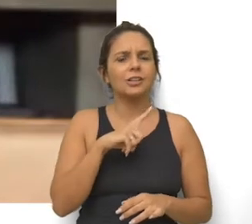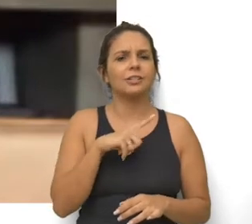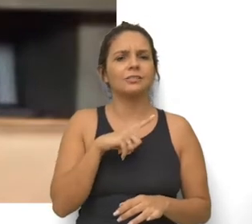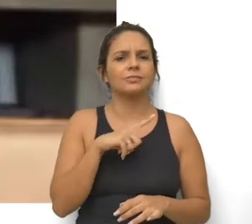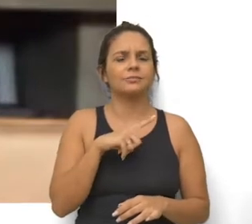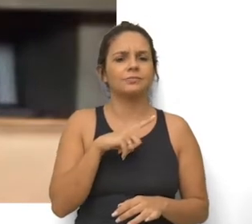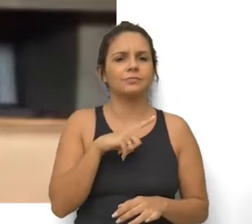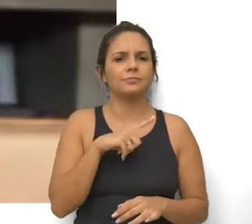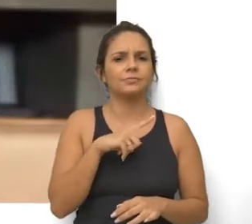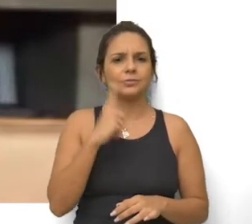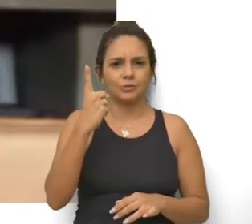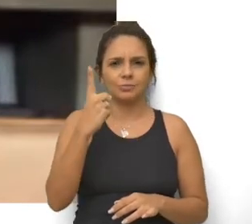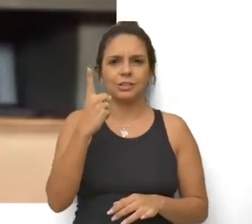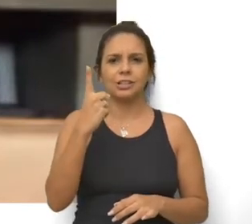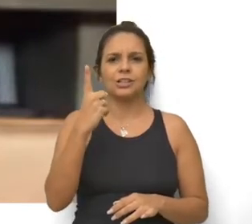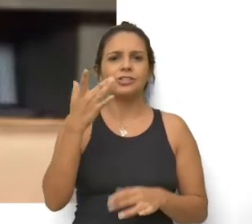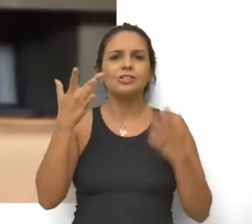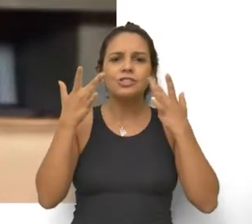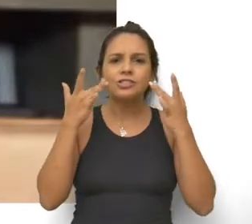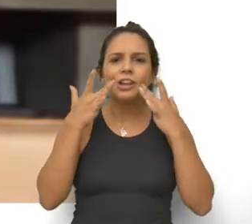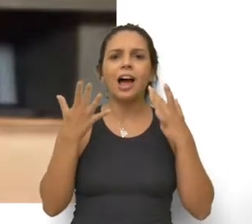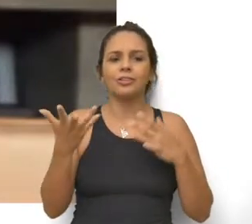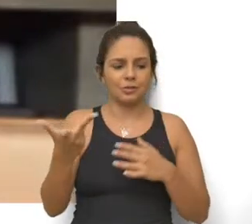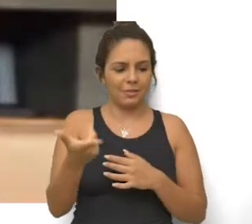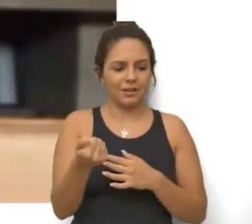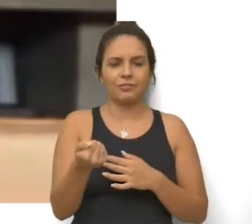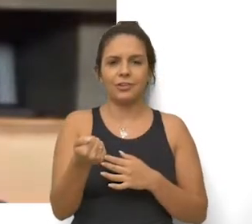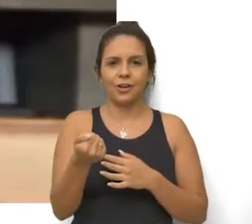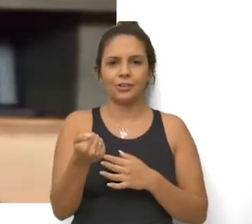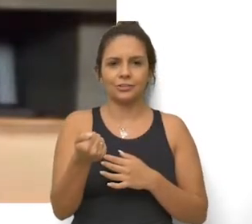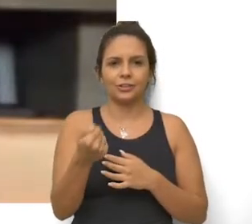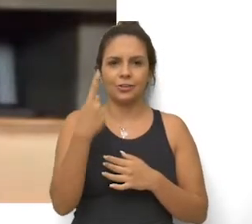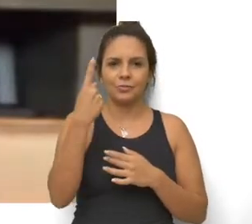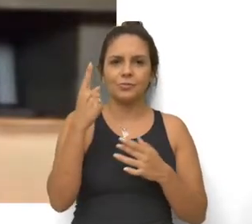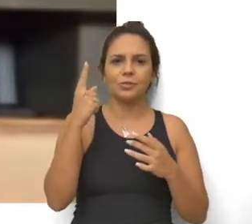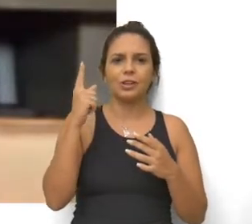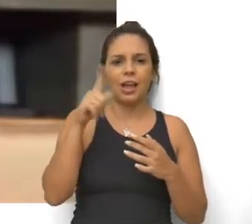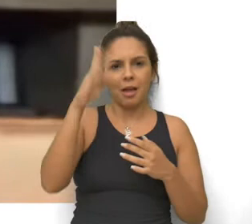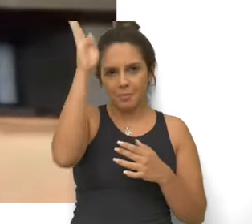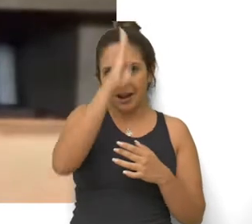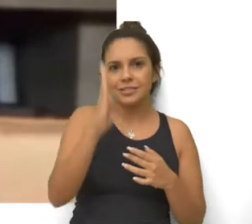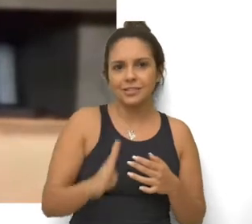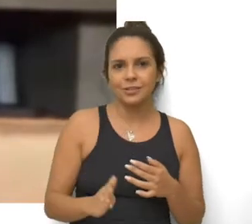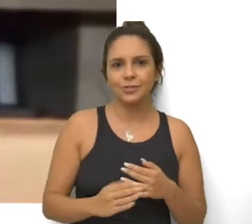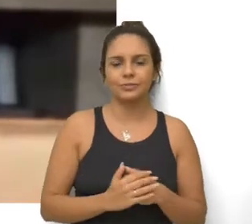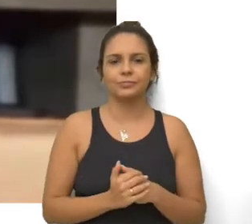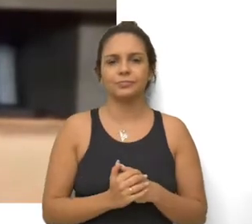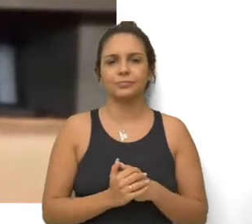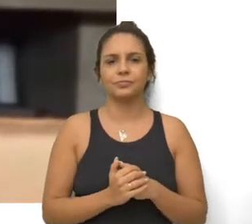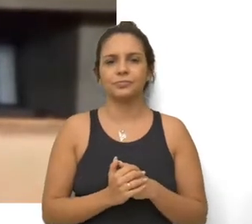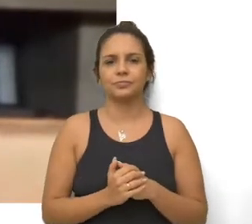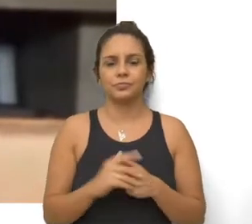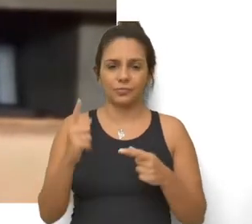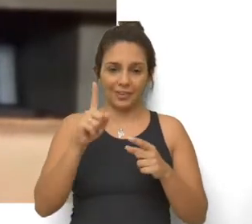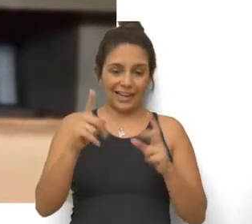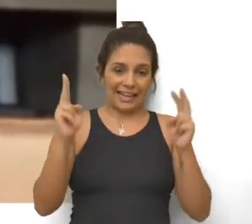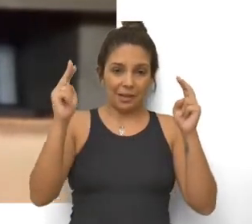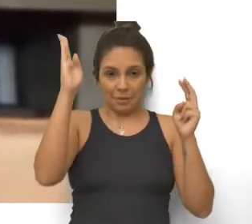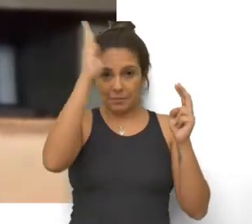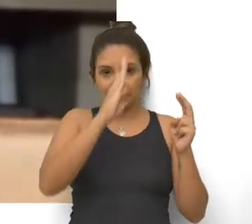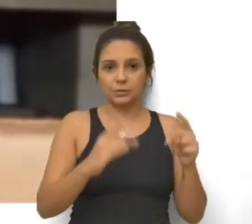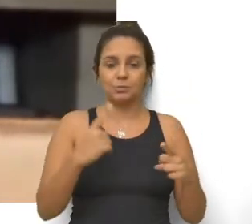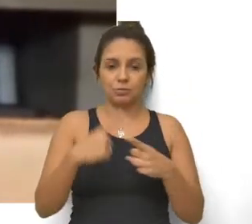ali uma peça maravilhosa, e era uma peça sobre o Brasil, porque, na